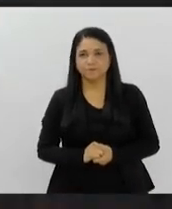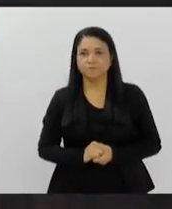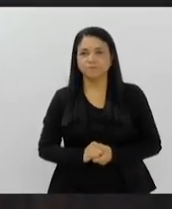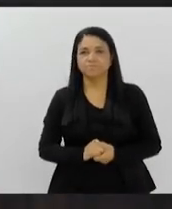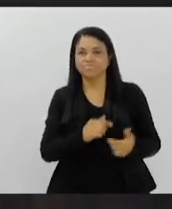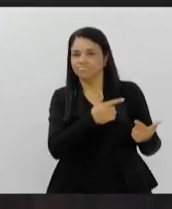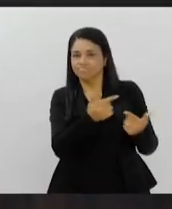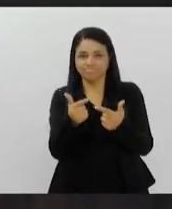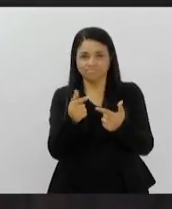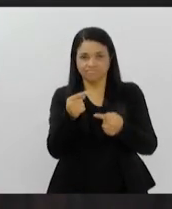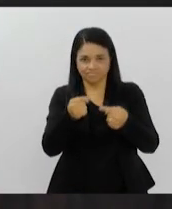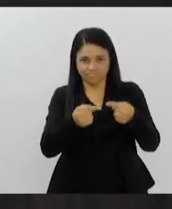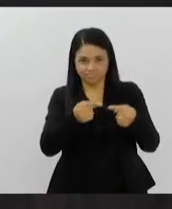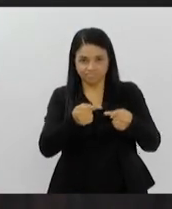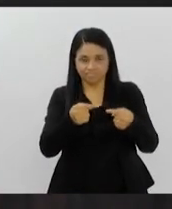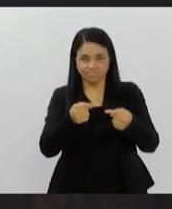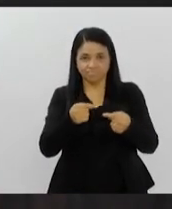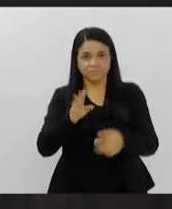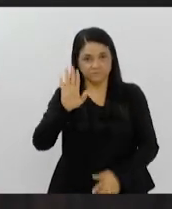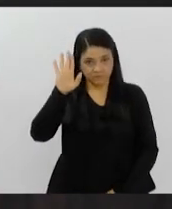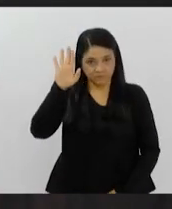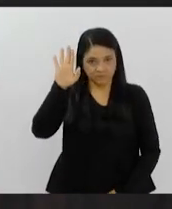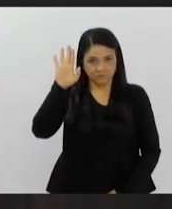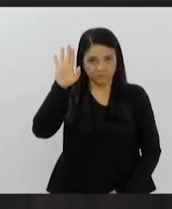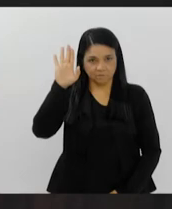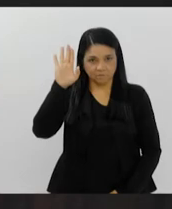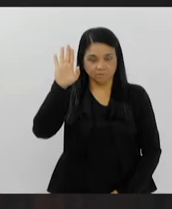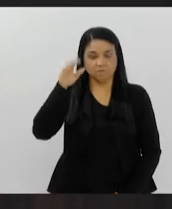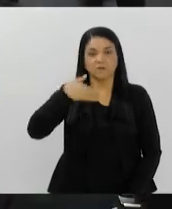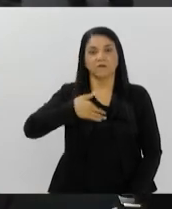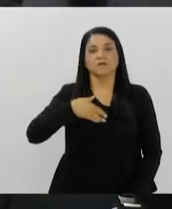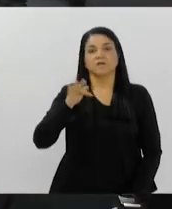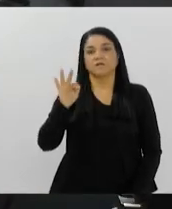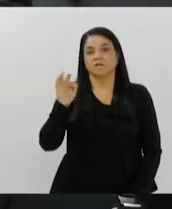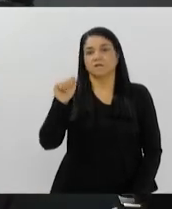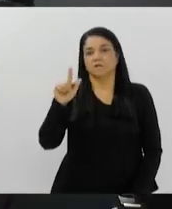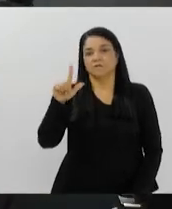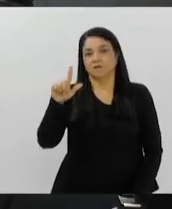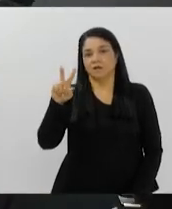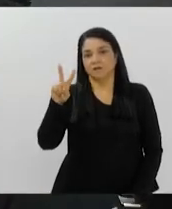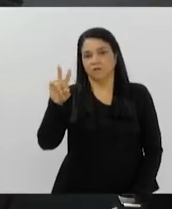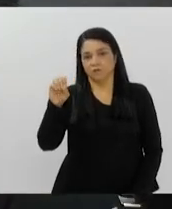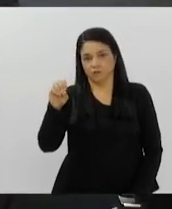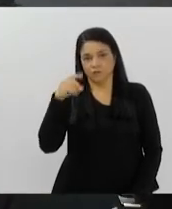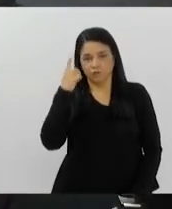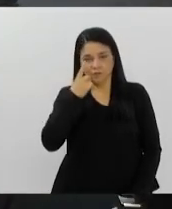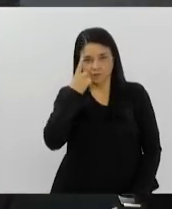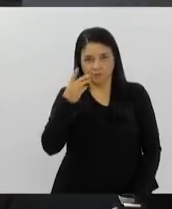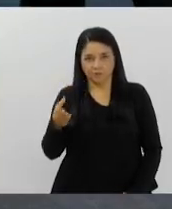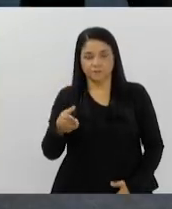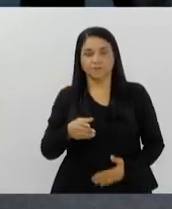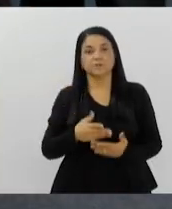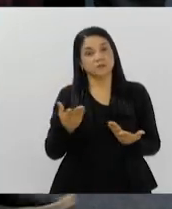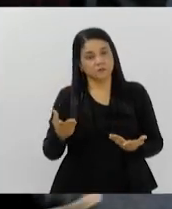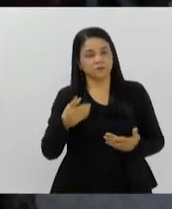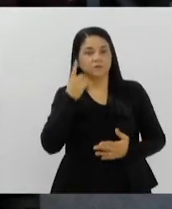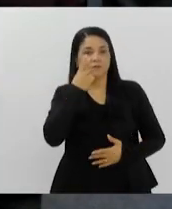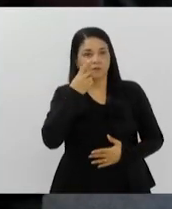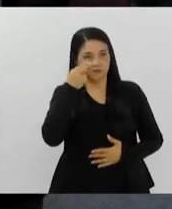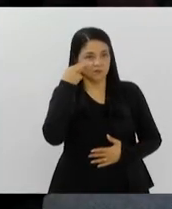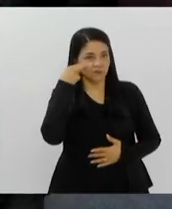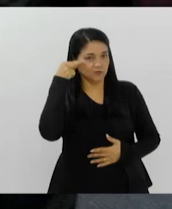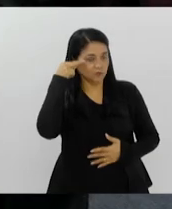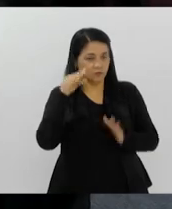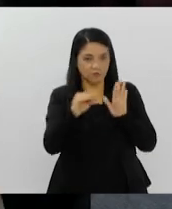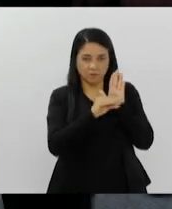Não havendo mais para discutir, deputado Flávio Beto Serafim. Deputada Tia Ju, a gente fez algumas emendas